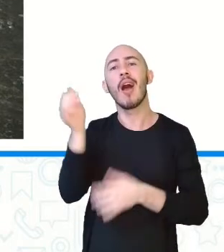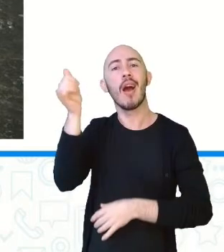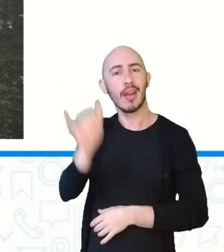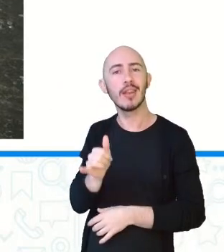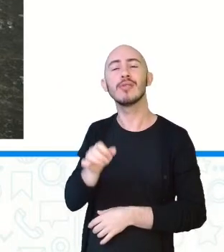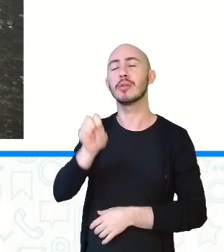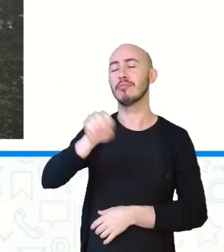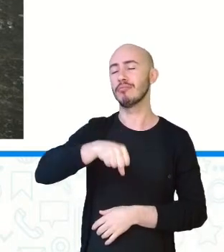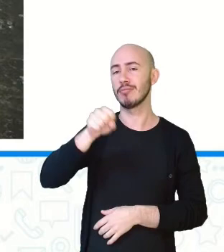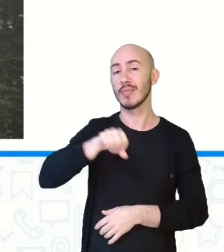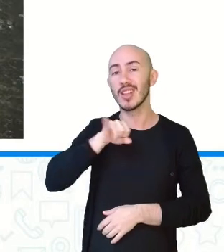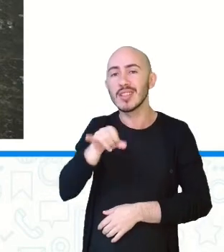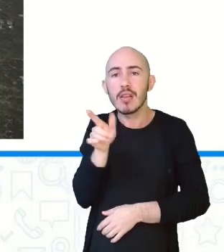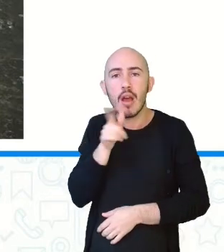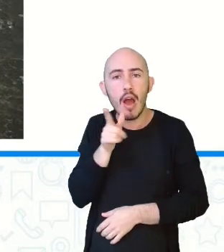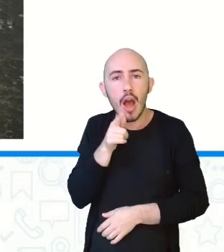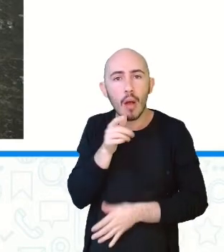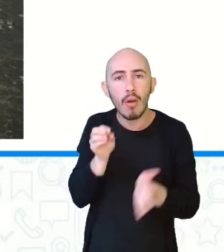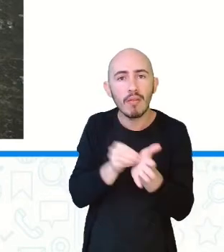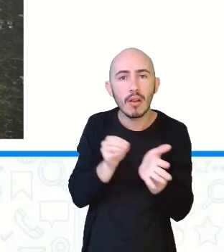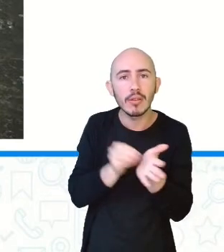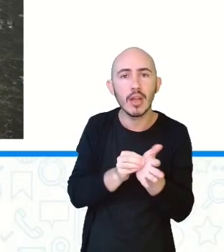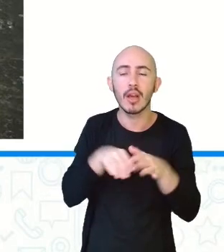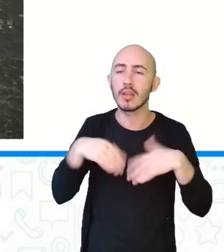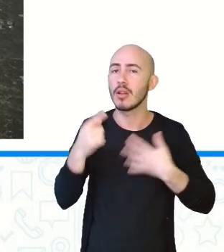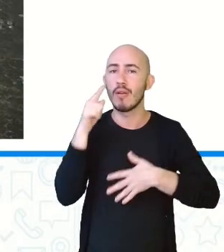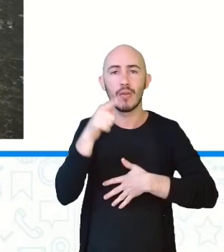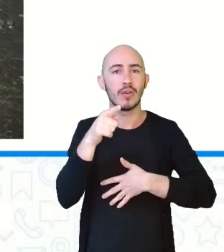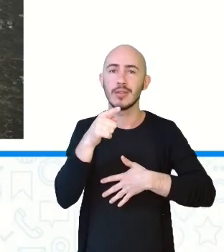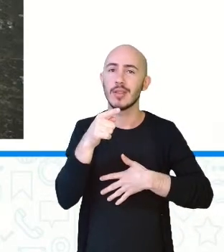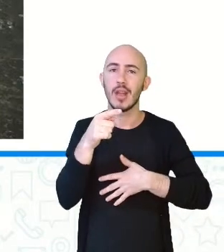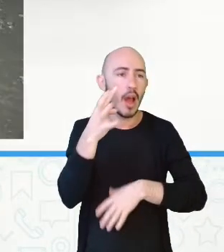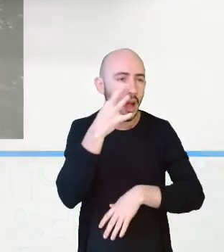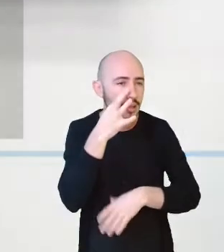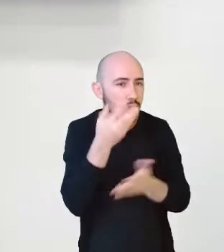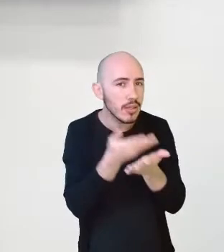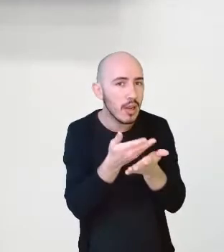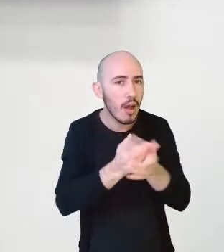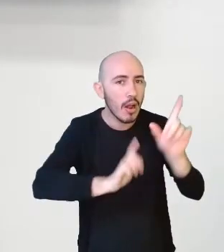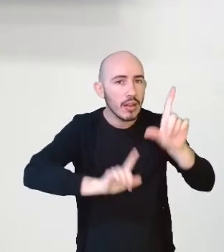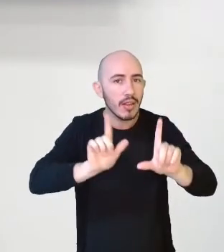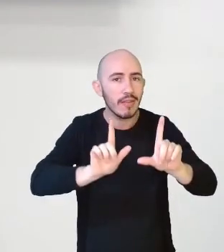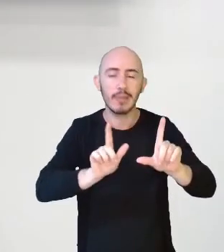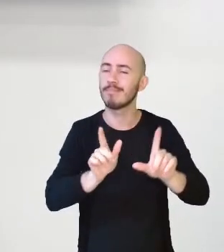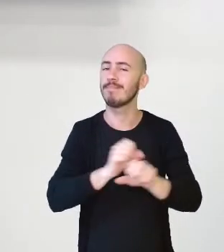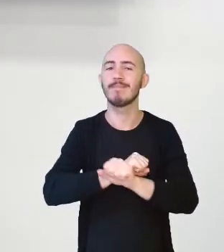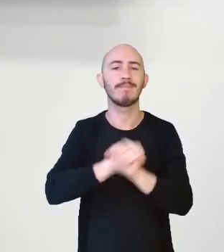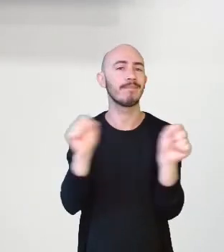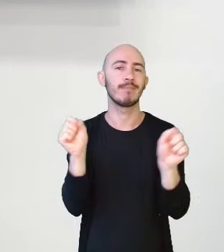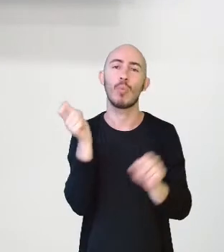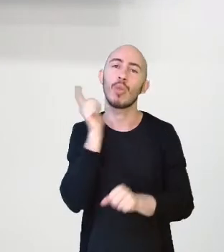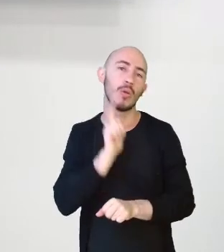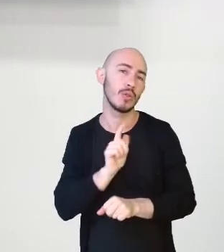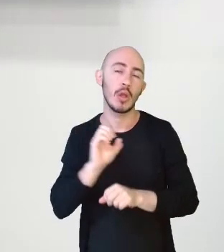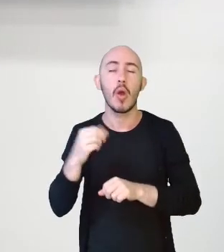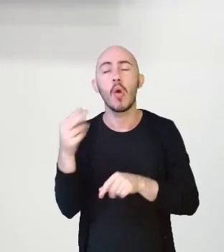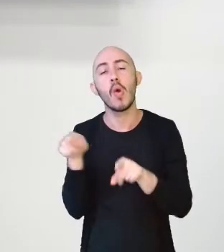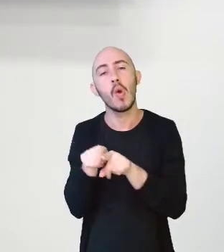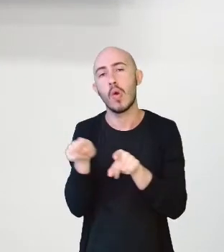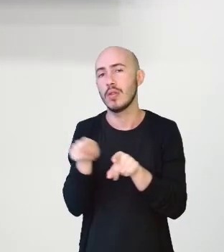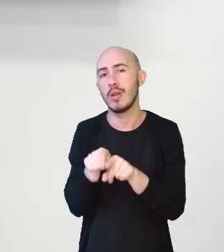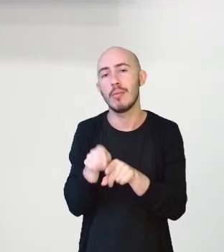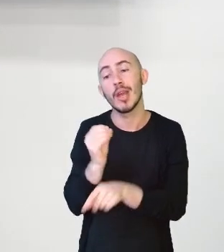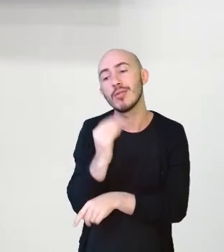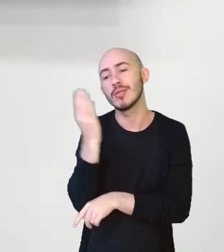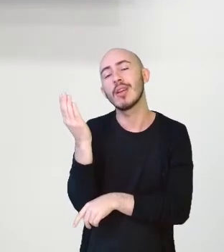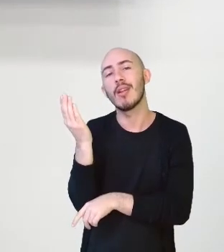fosse a água, você agora não poderia estar na sua casa assistindo TV. ou mais tarde pelo celular, pelo computador,